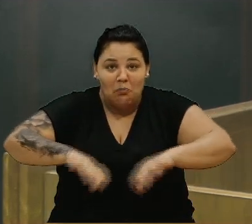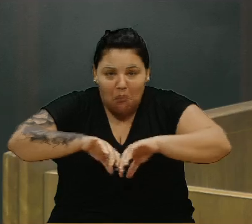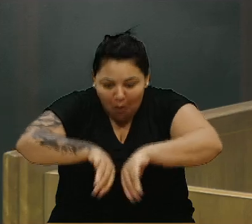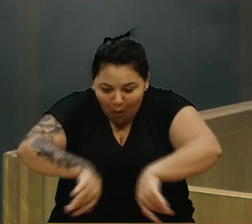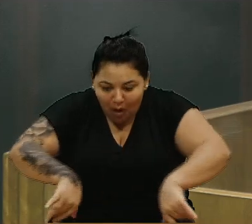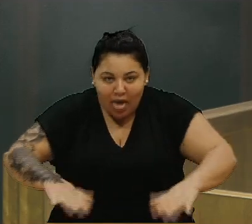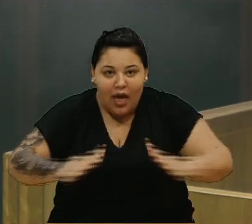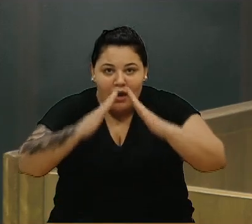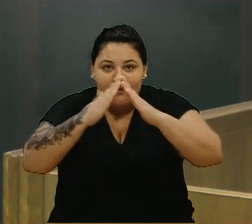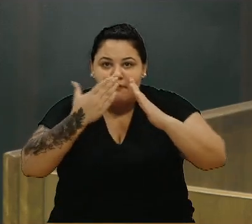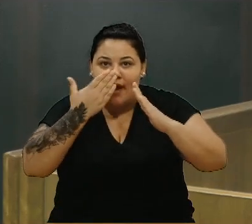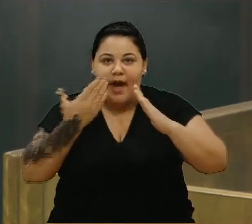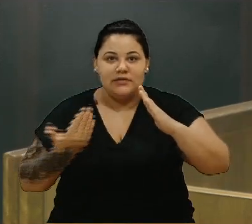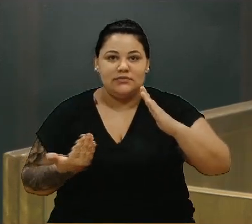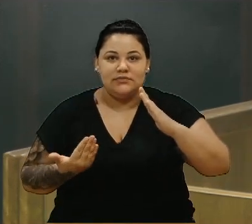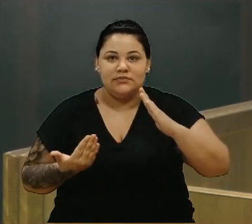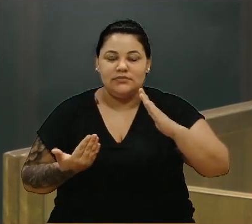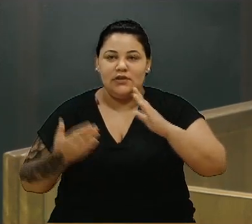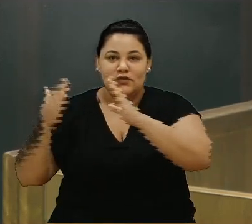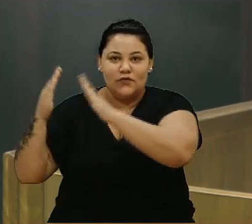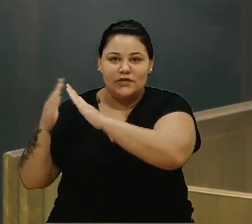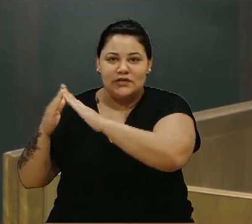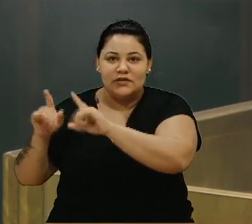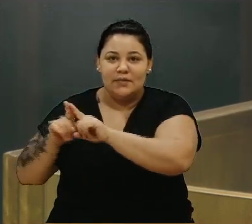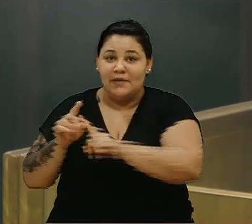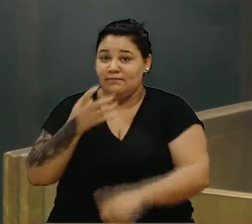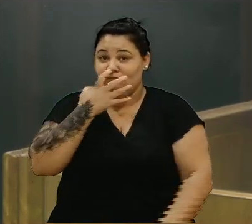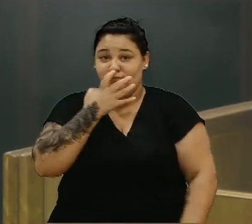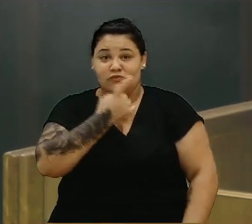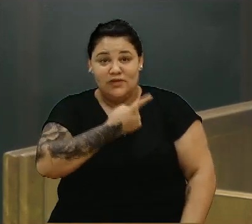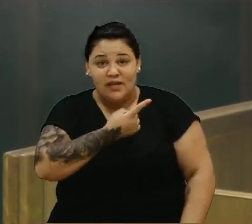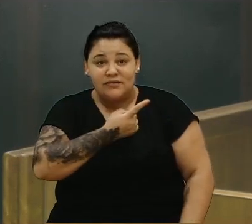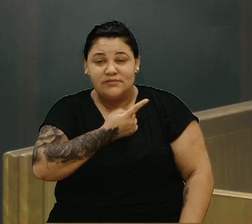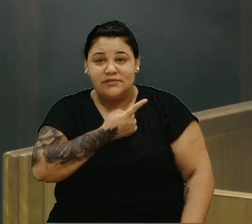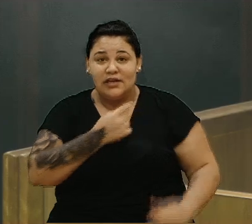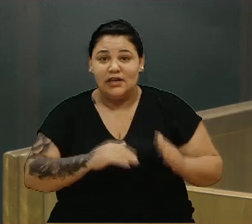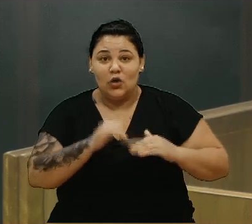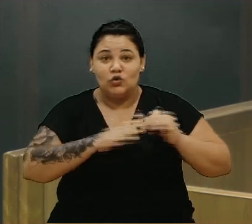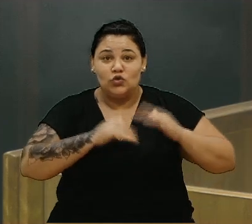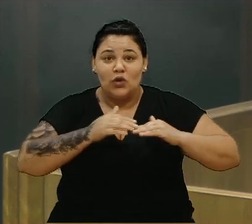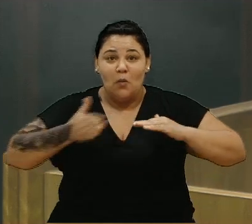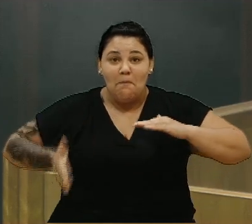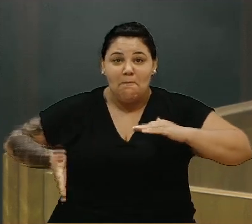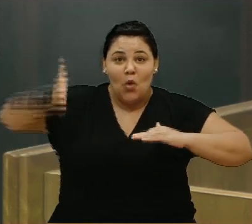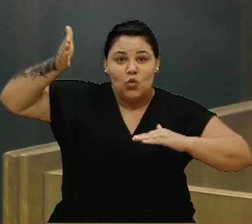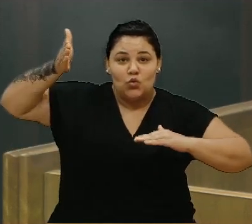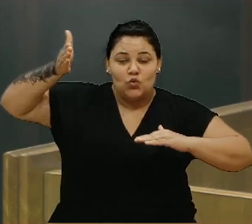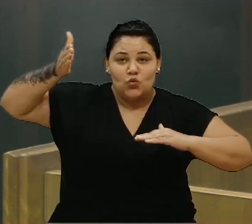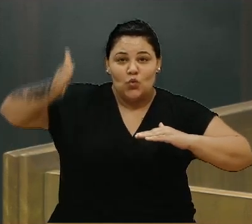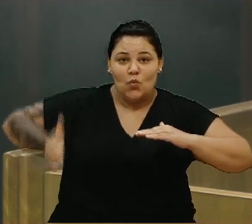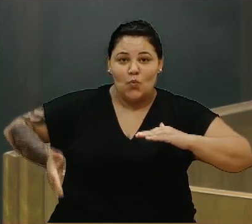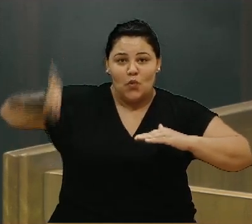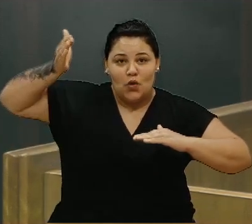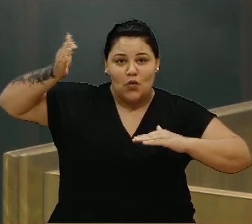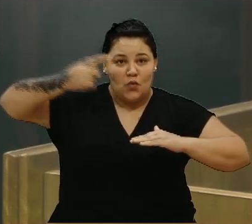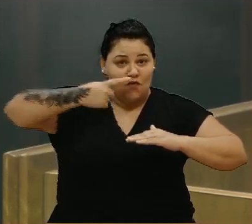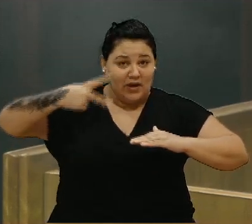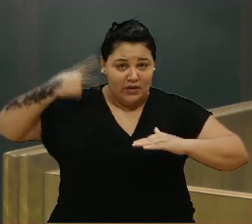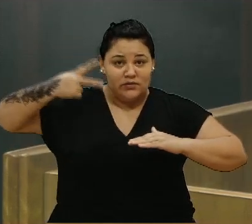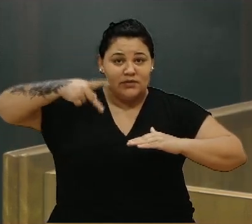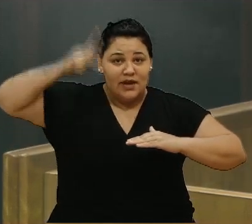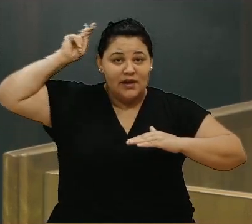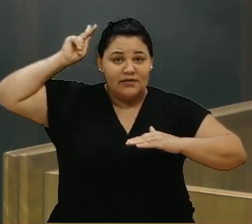cratera, inclusive o vizinho, pasmem, ele construiu um muro, vereador Iago Morandi,